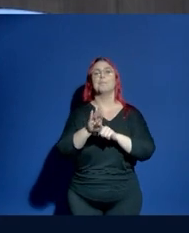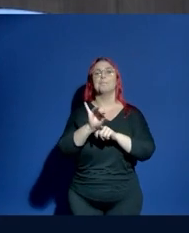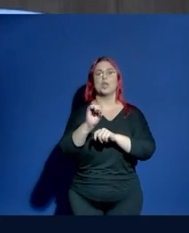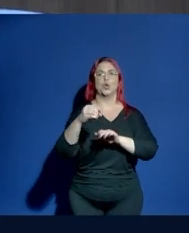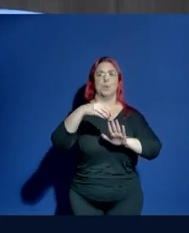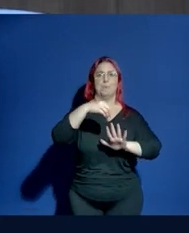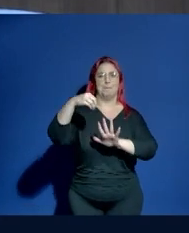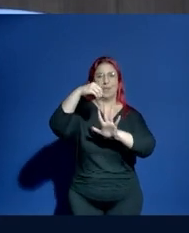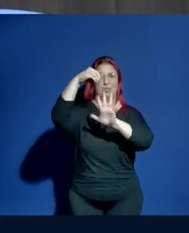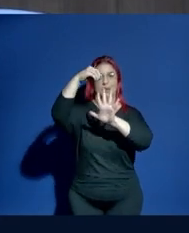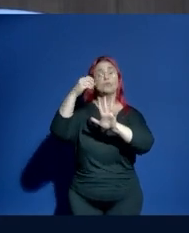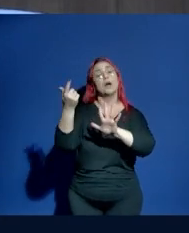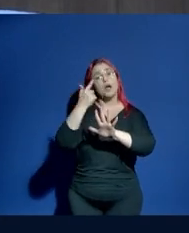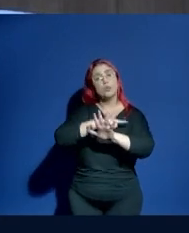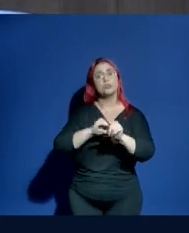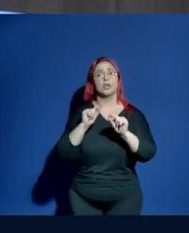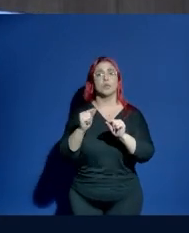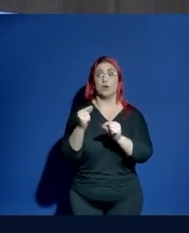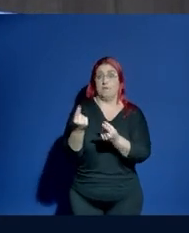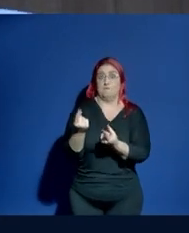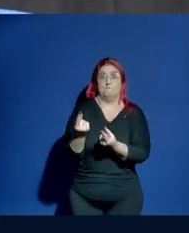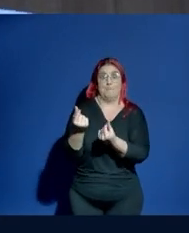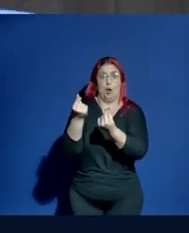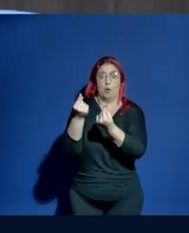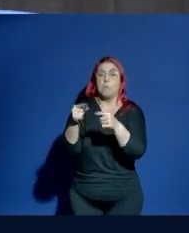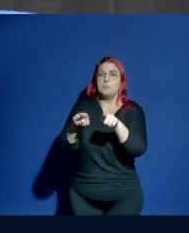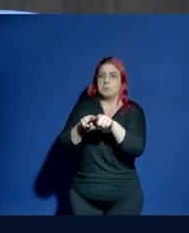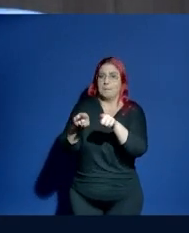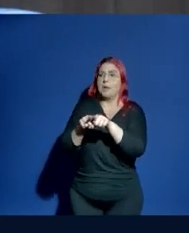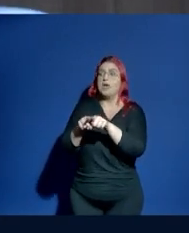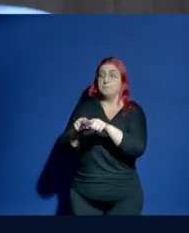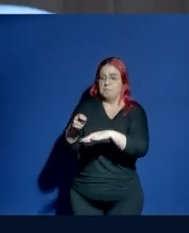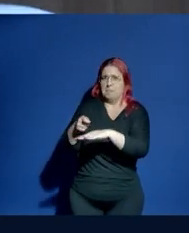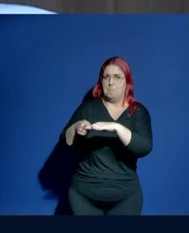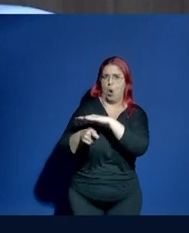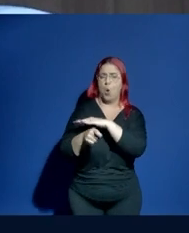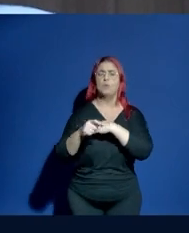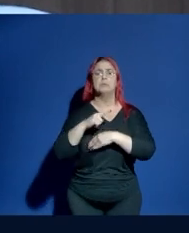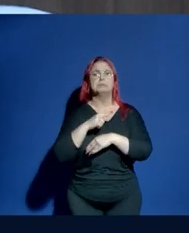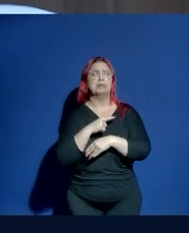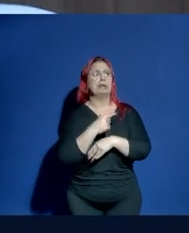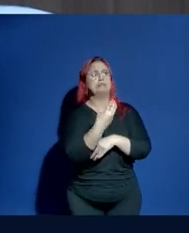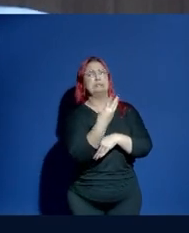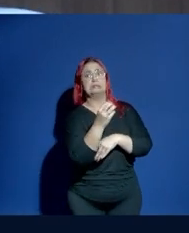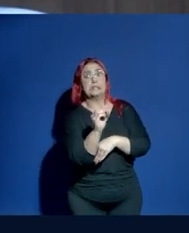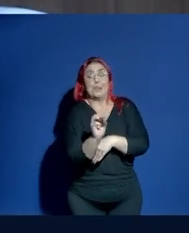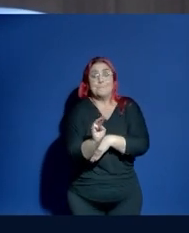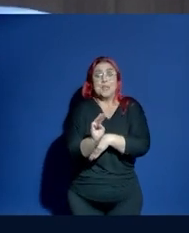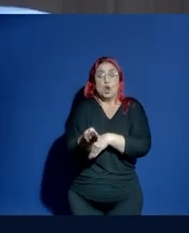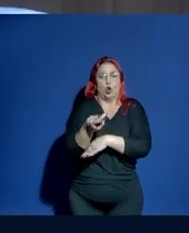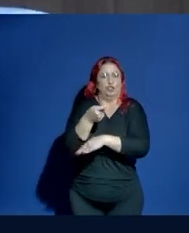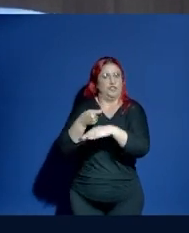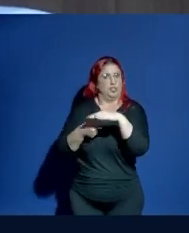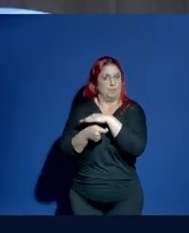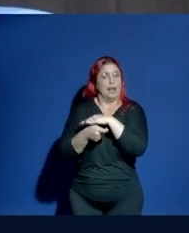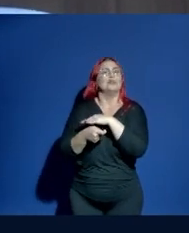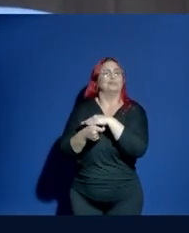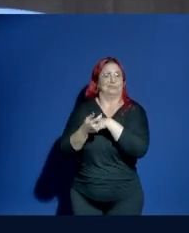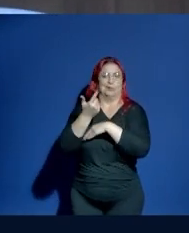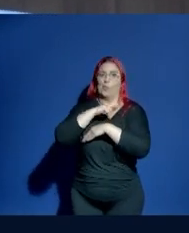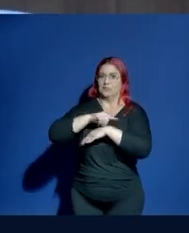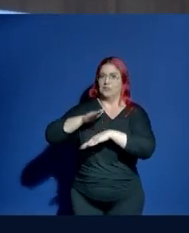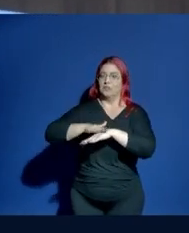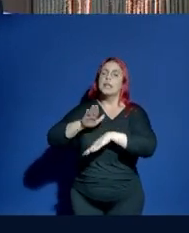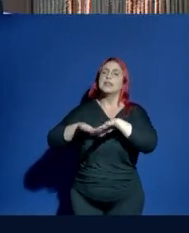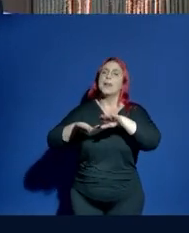consegue capturar valor com investimento Alto São plantas aí que variam de 30 a 250 milhões de investimento a variar aí